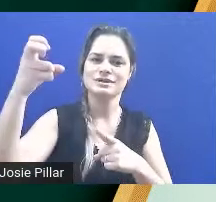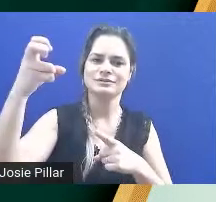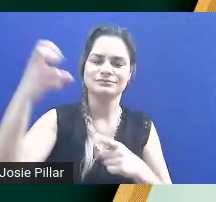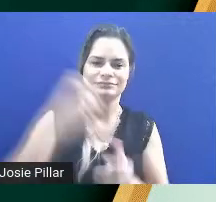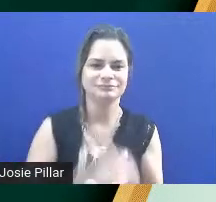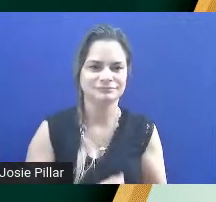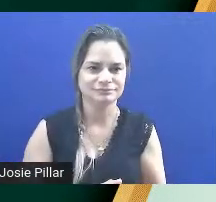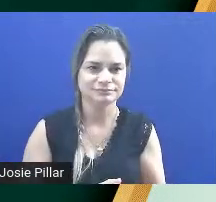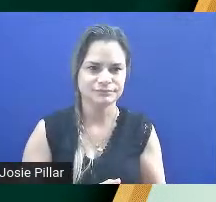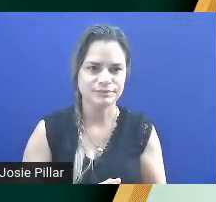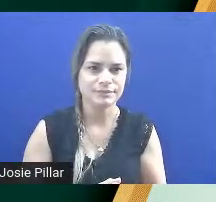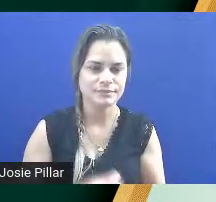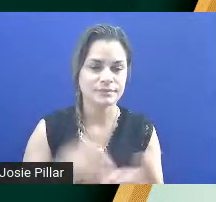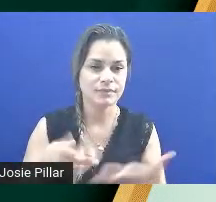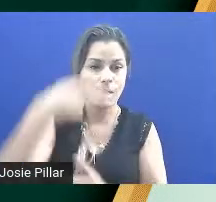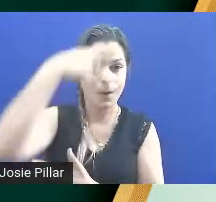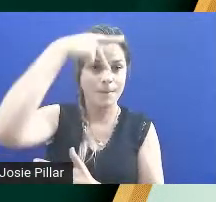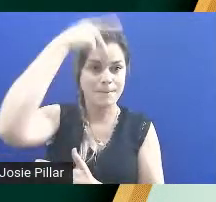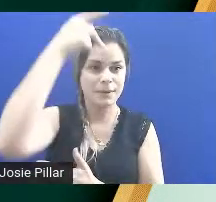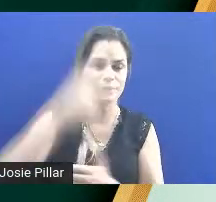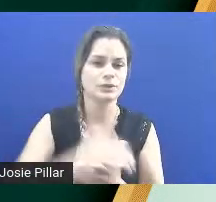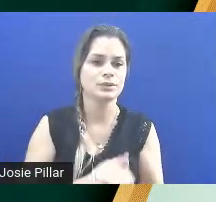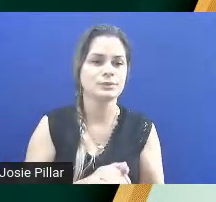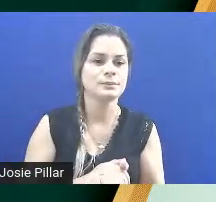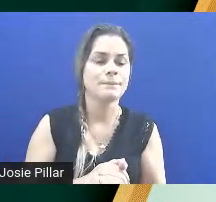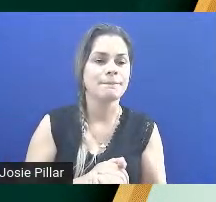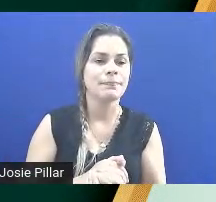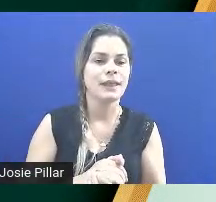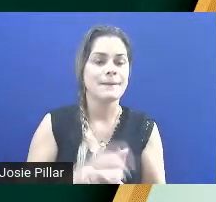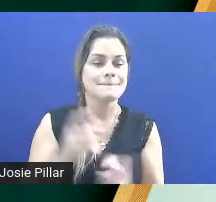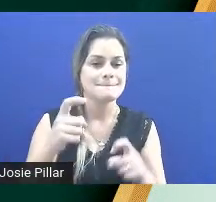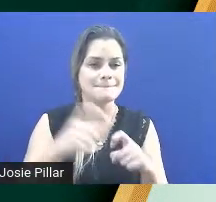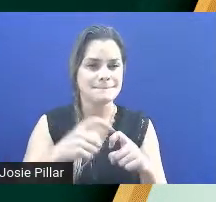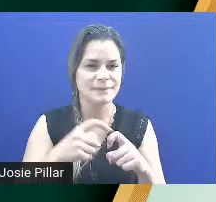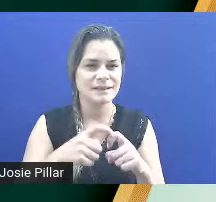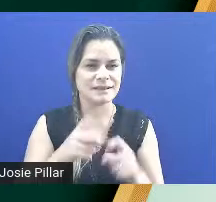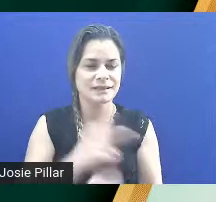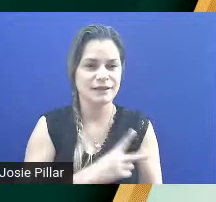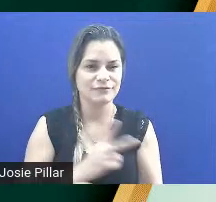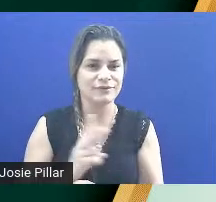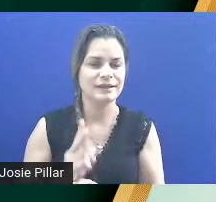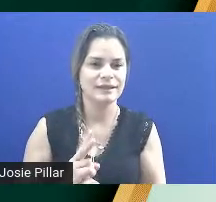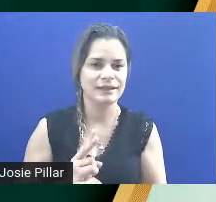O patrono de Medicina Veterinária, professor Diego Willibaldo Beckmann.